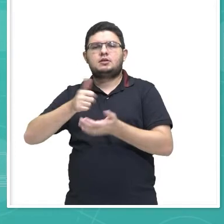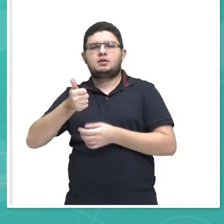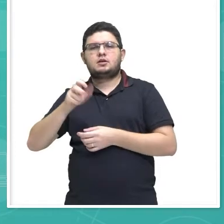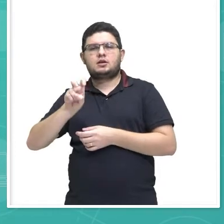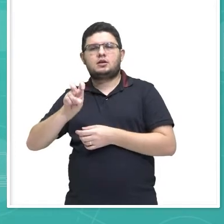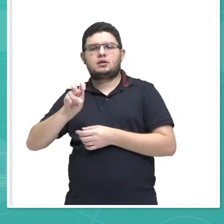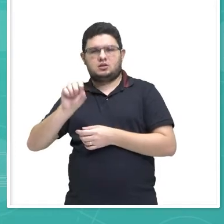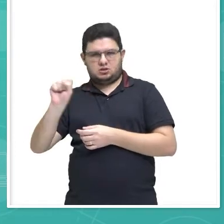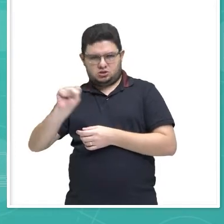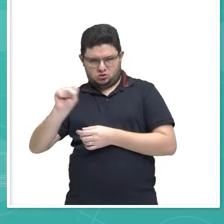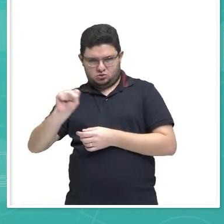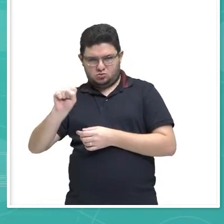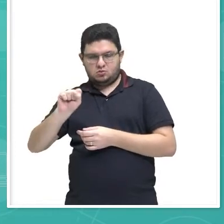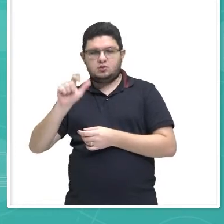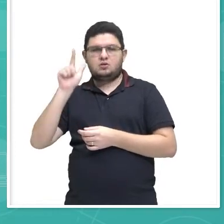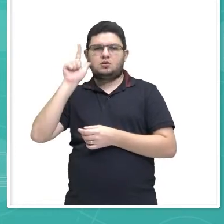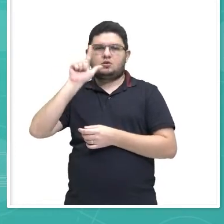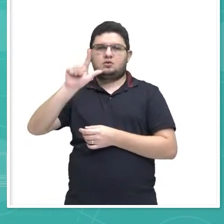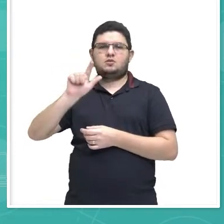uma imobilização